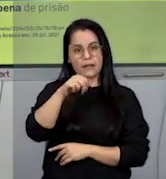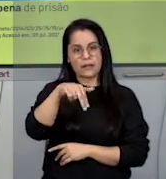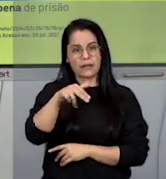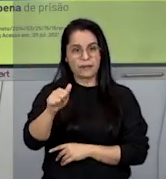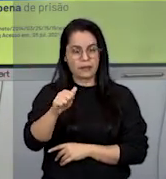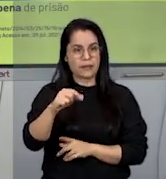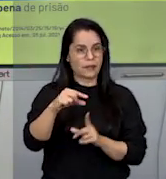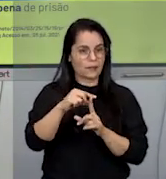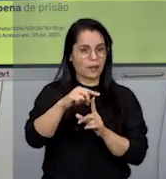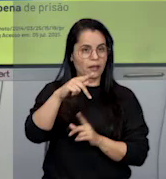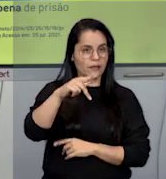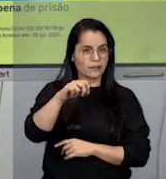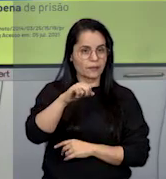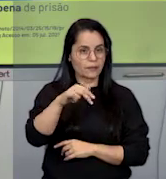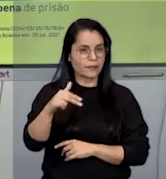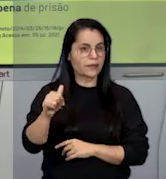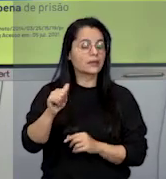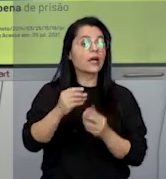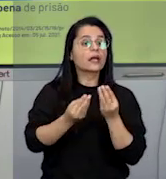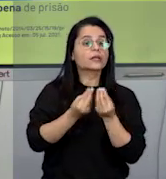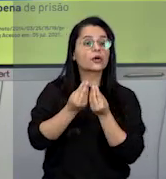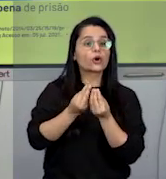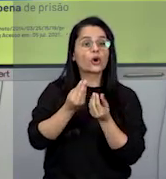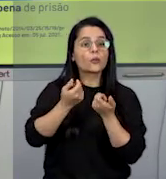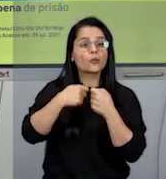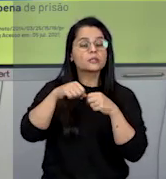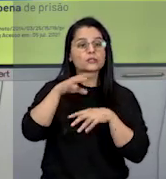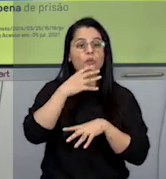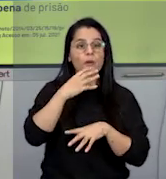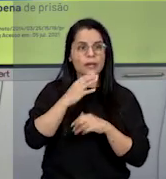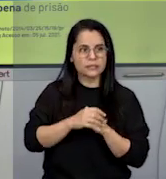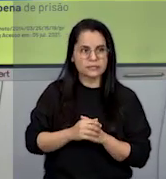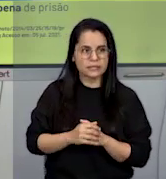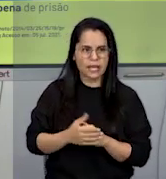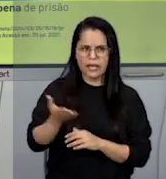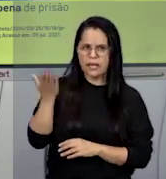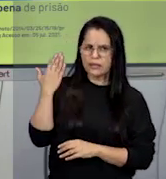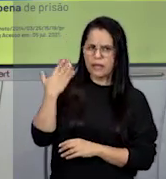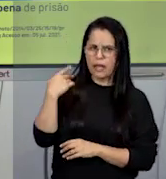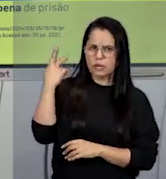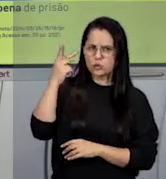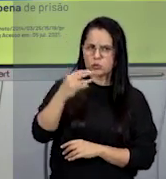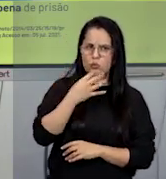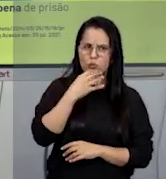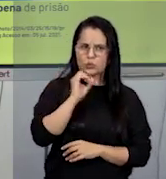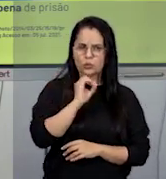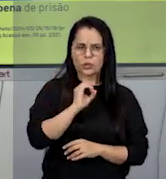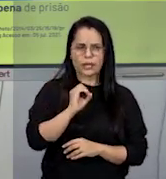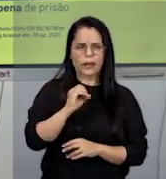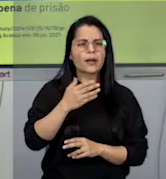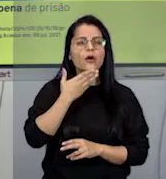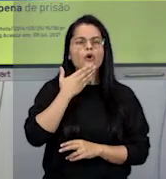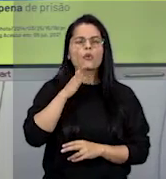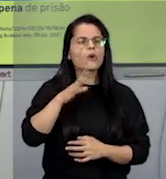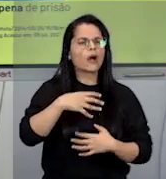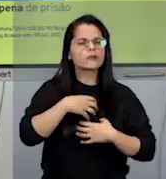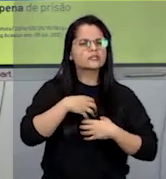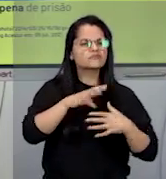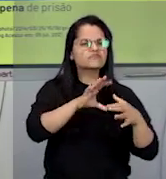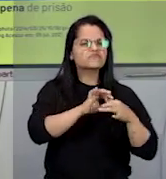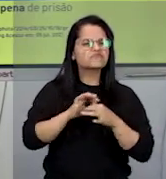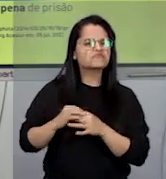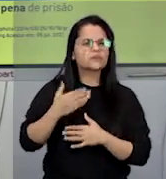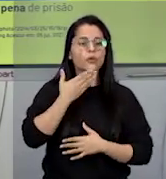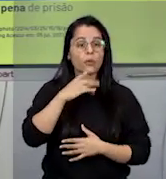preciso conhecer a situação comunicativa, então, que o Chico Bento não estava conhecendo, para distinguir em qual sentido